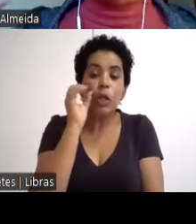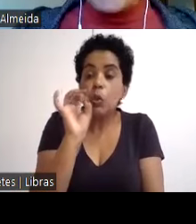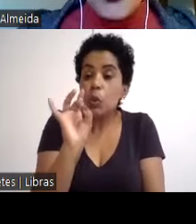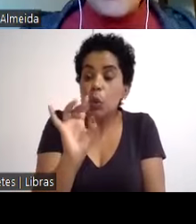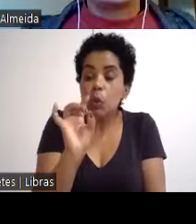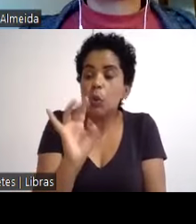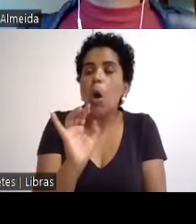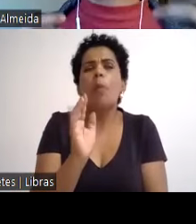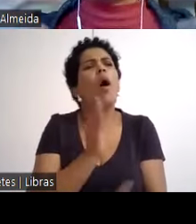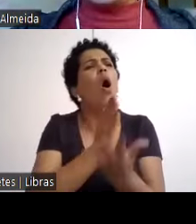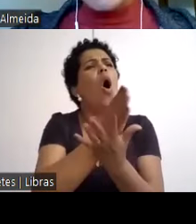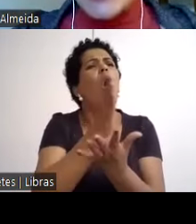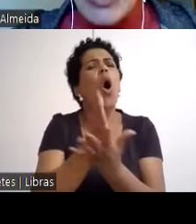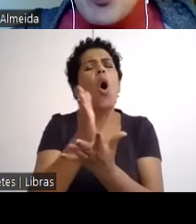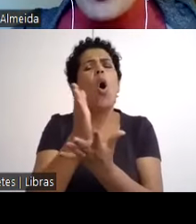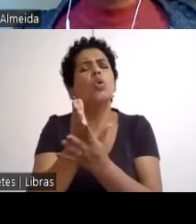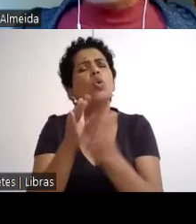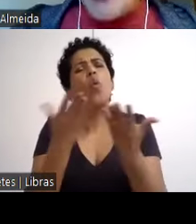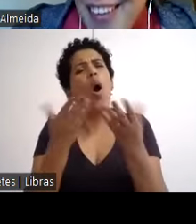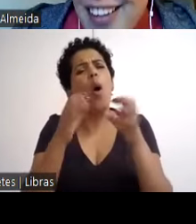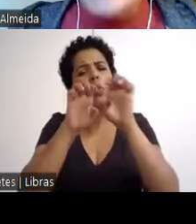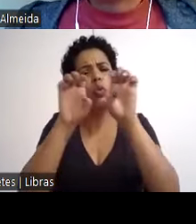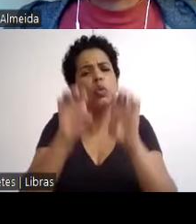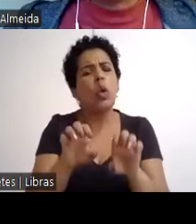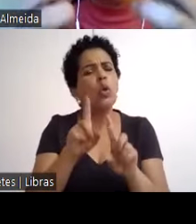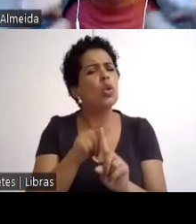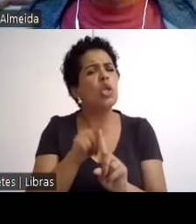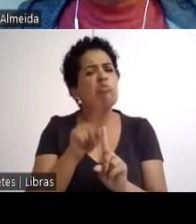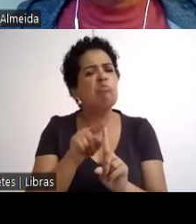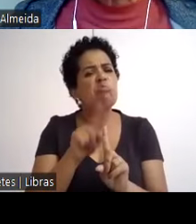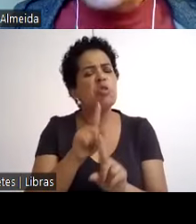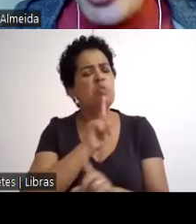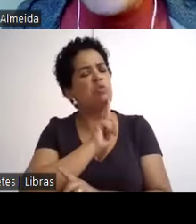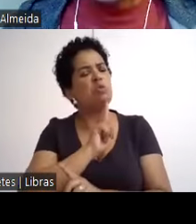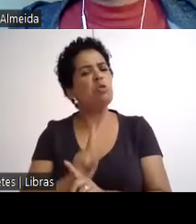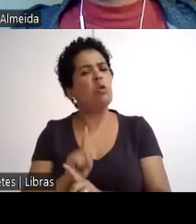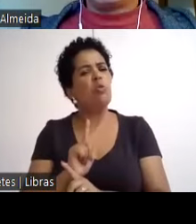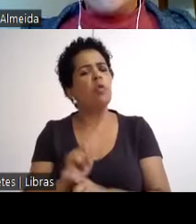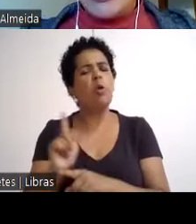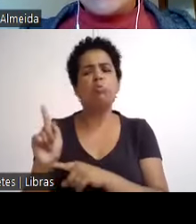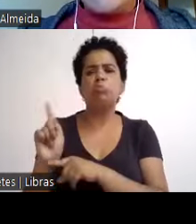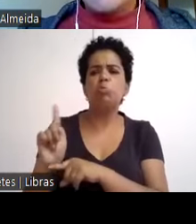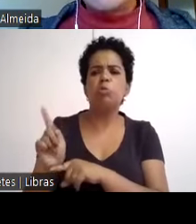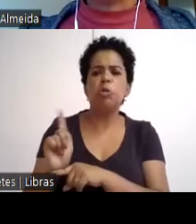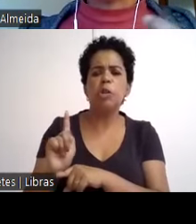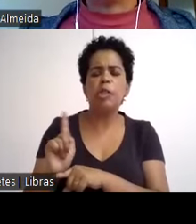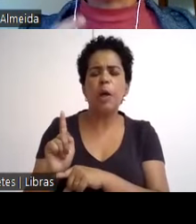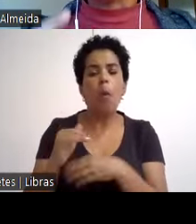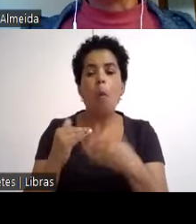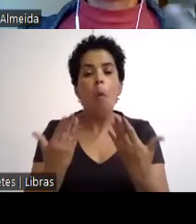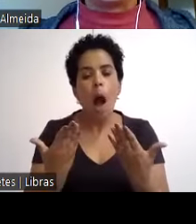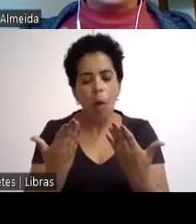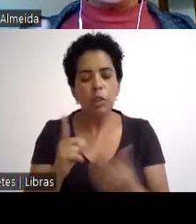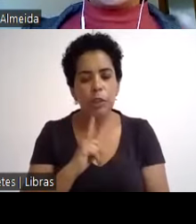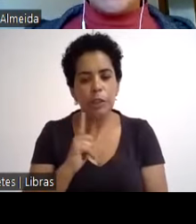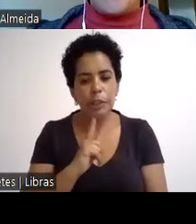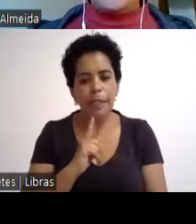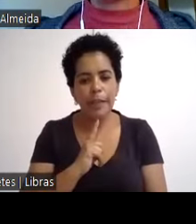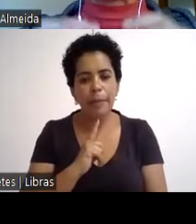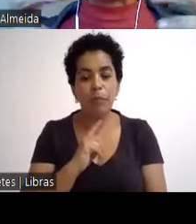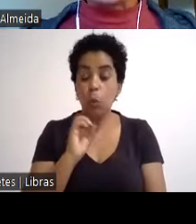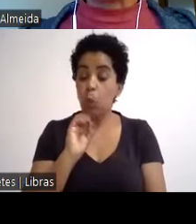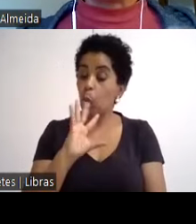Que tipo de estrutura a gente quer ter? Que tipo de governança, de gestão dessa rede a gente quer ter? Então, isso é